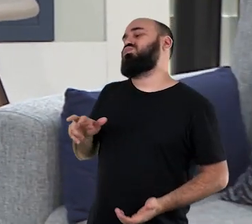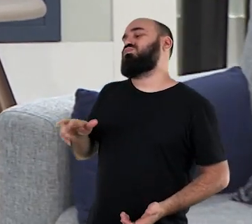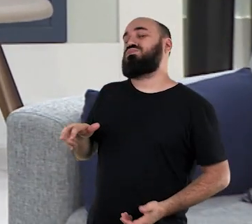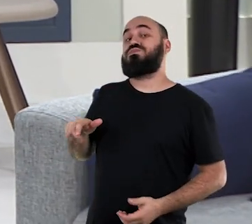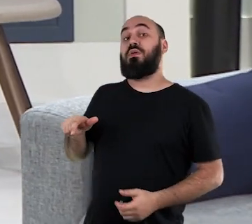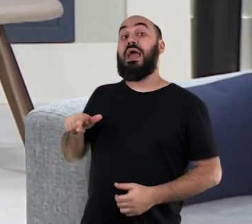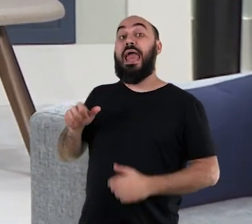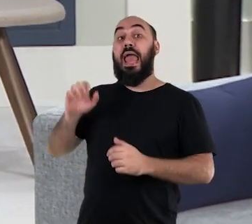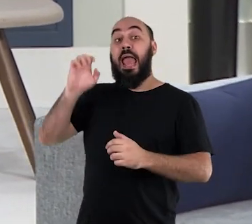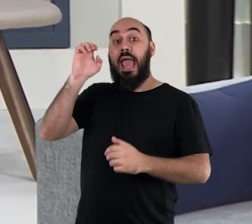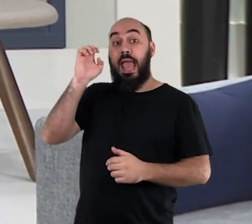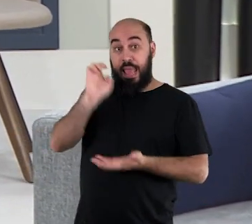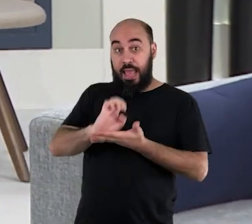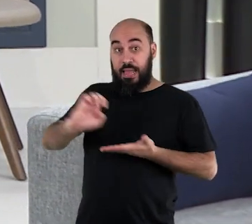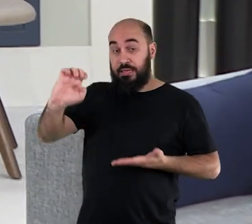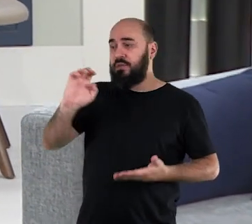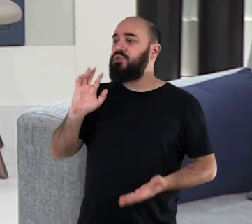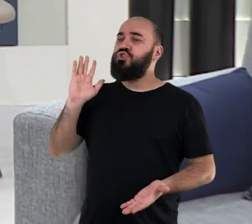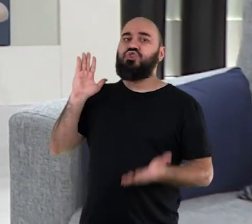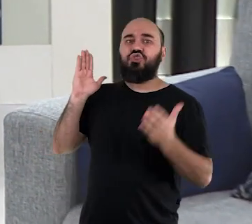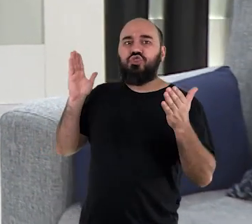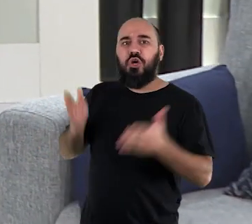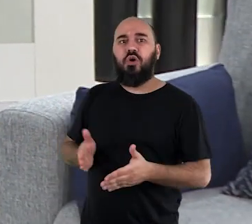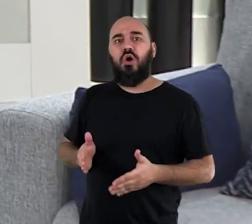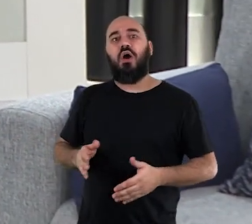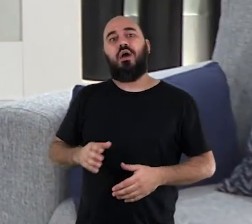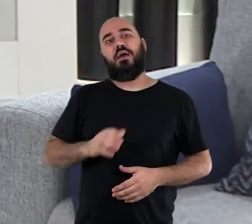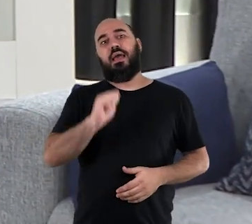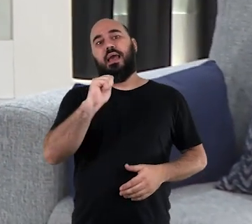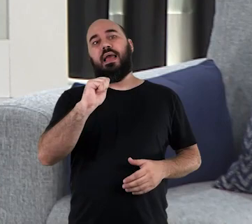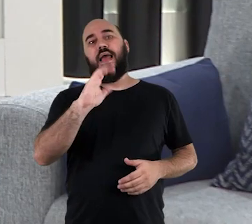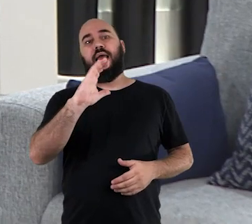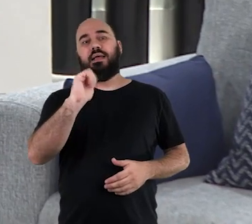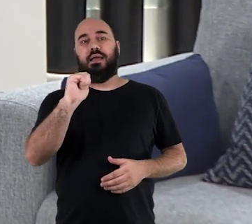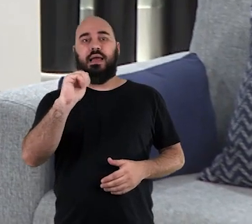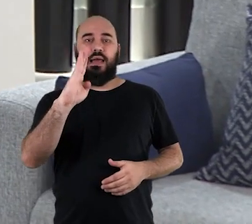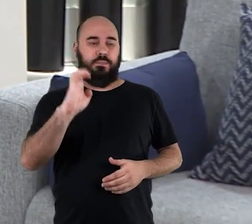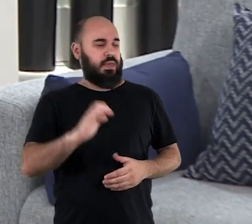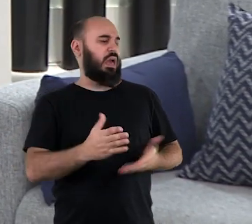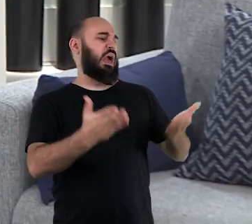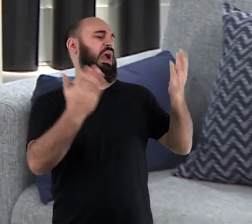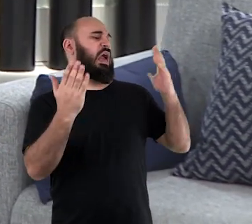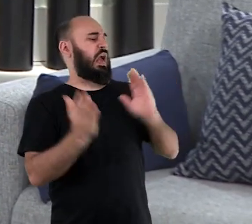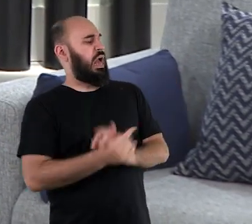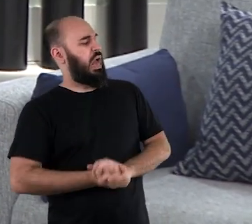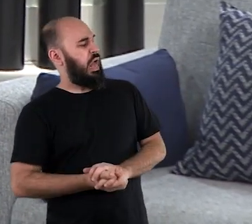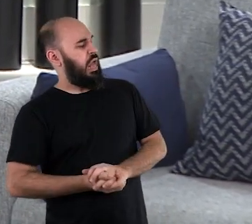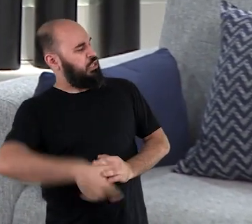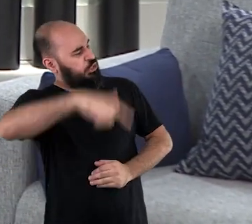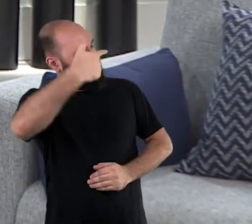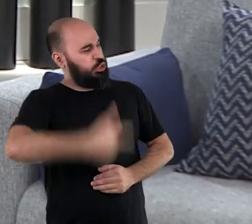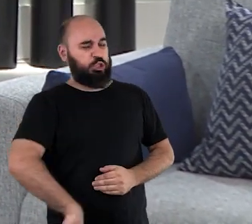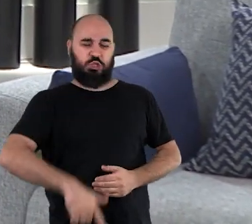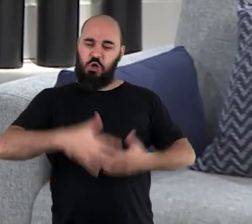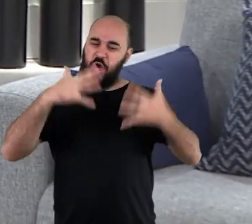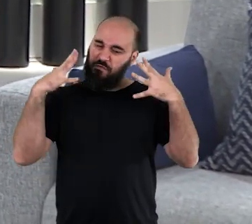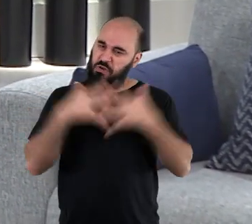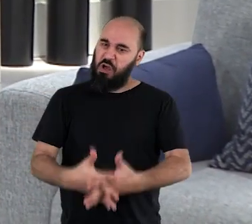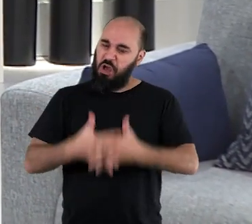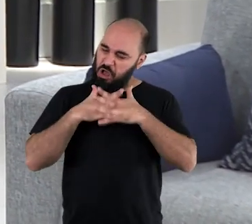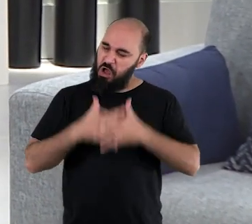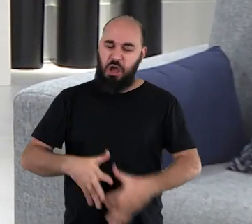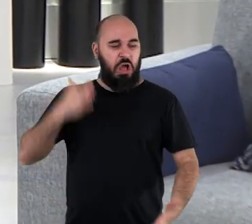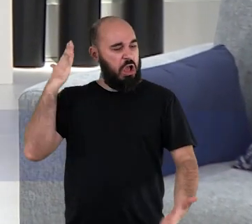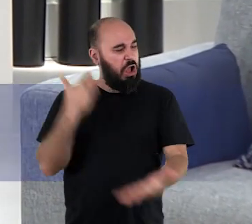Elias chegou, o rei Acabe disse assim: ok, chegou então o perturbador de Israel, não é? E Elias disse assim: não,